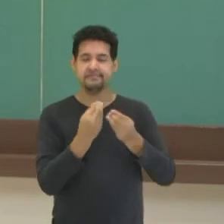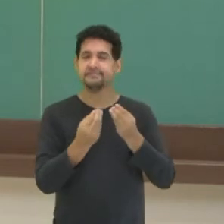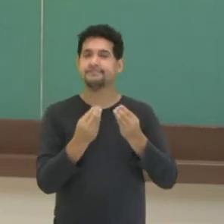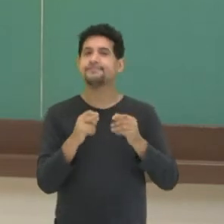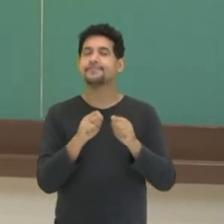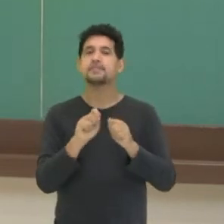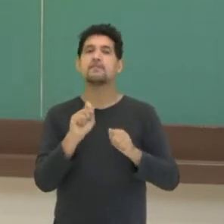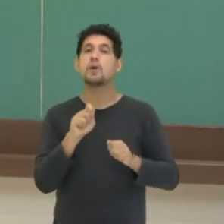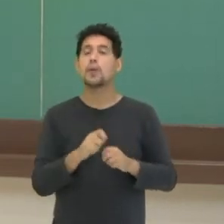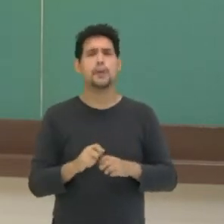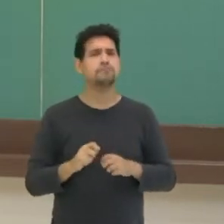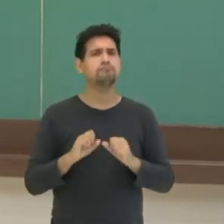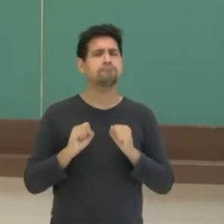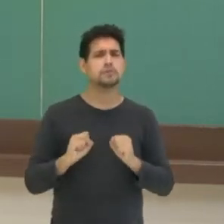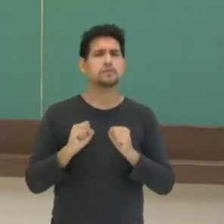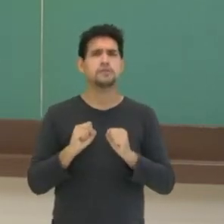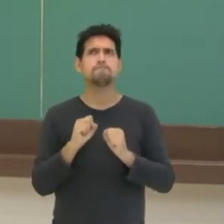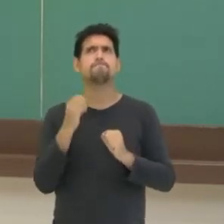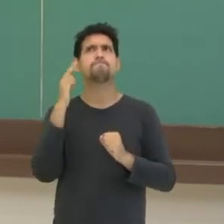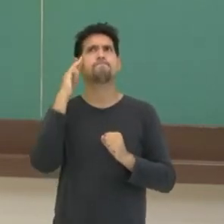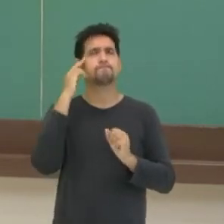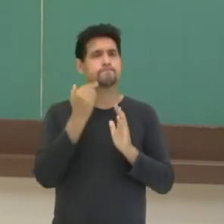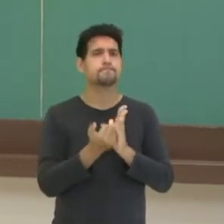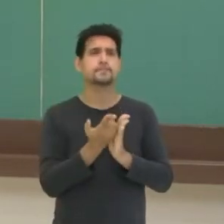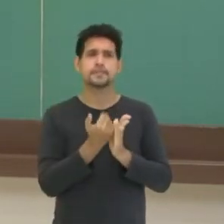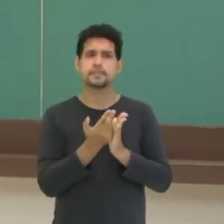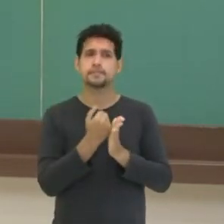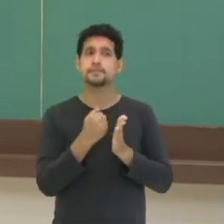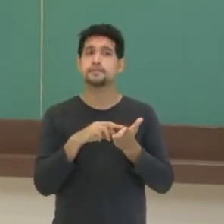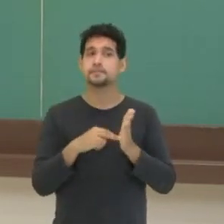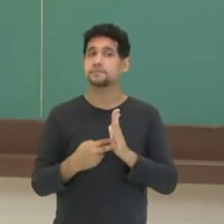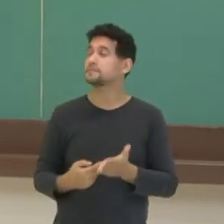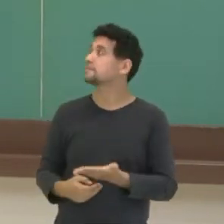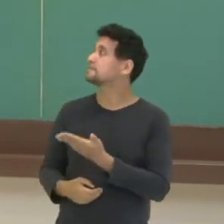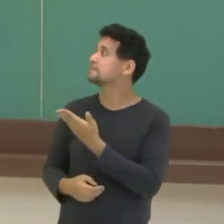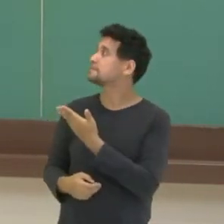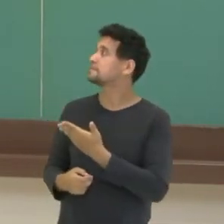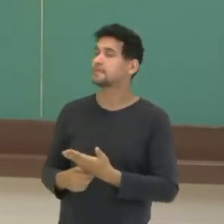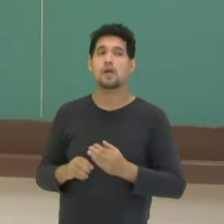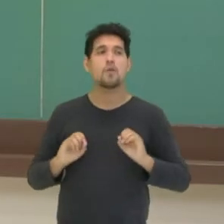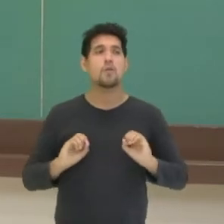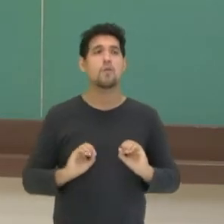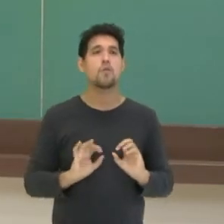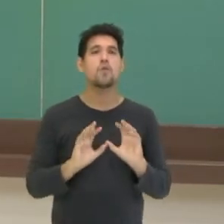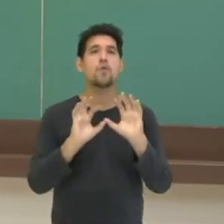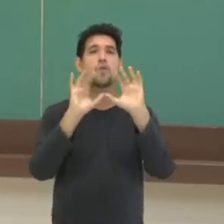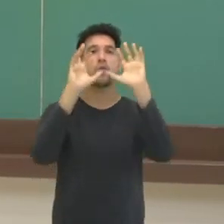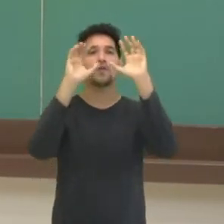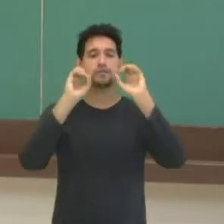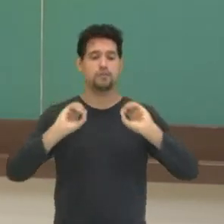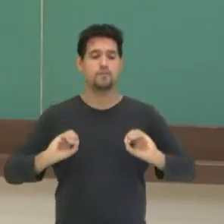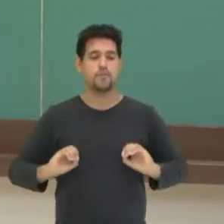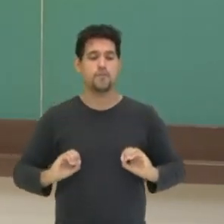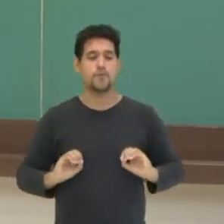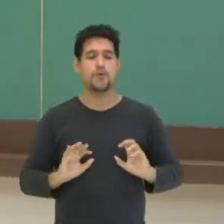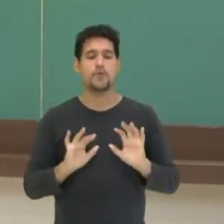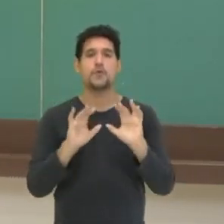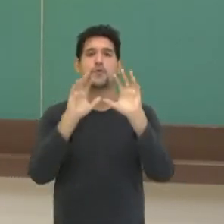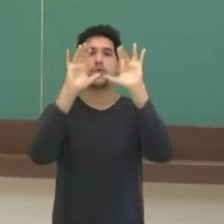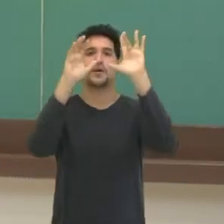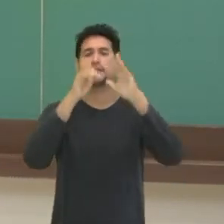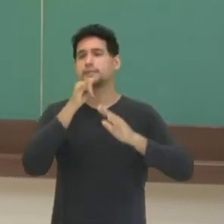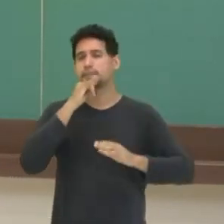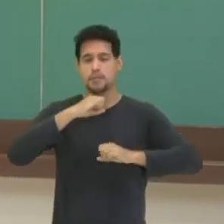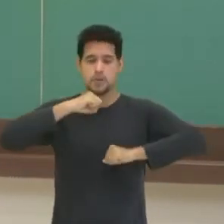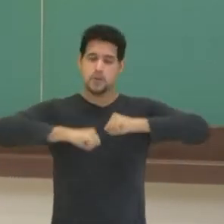representação que possa ilustrar essa substância. Está aqui gás carbônico sendo emitido por essas indústrias